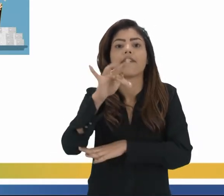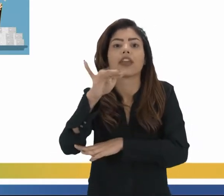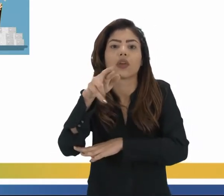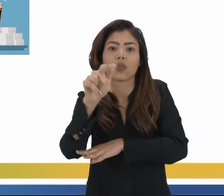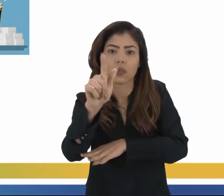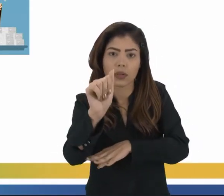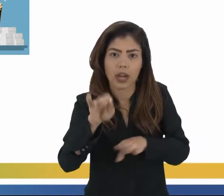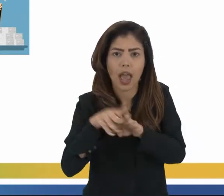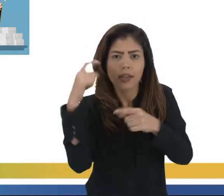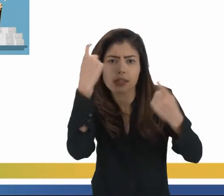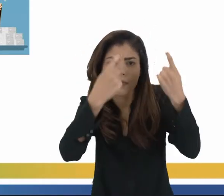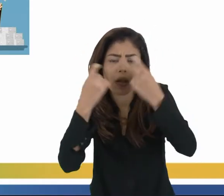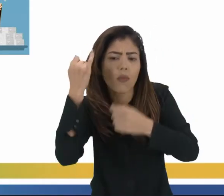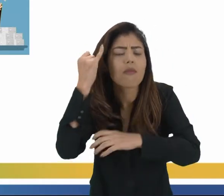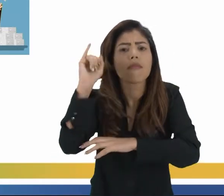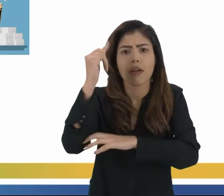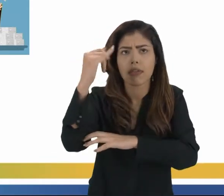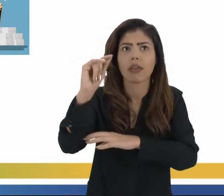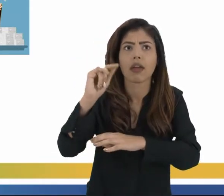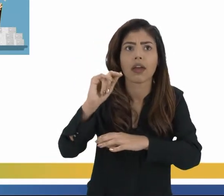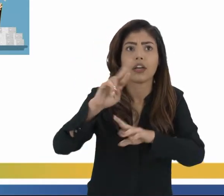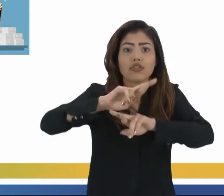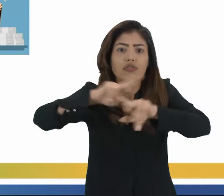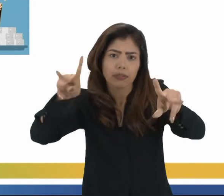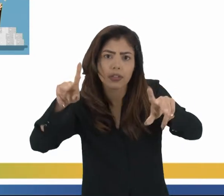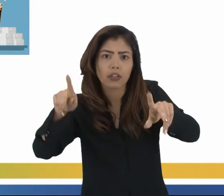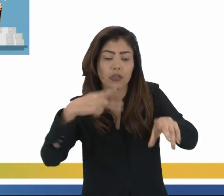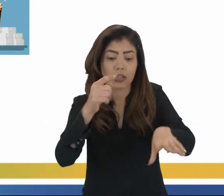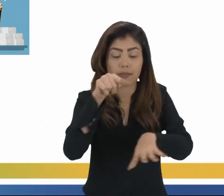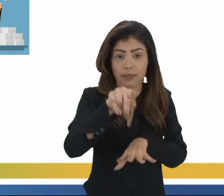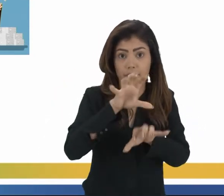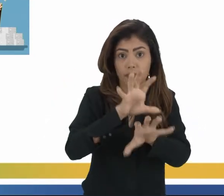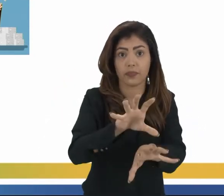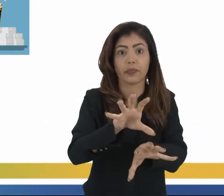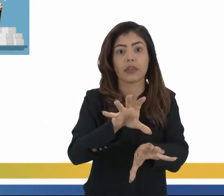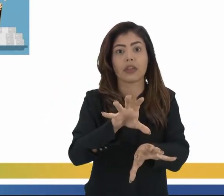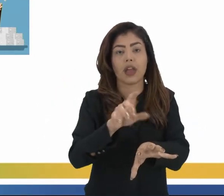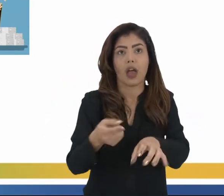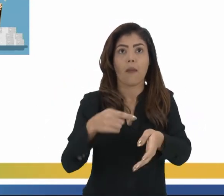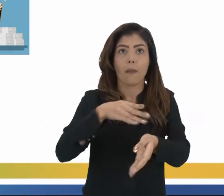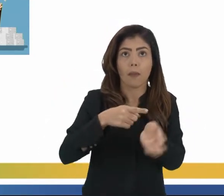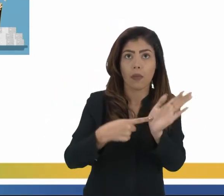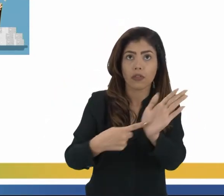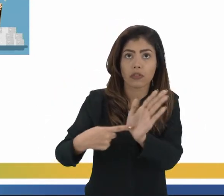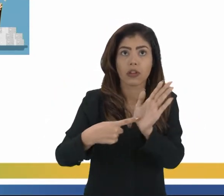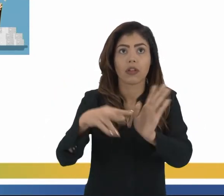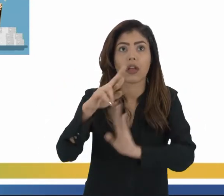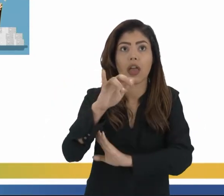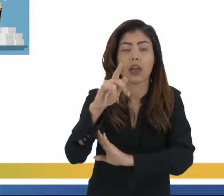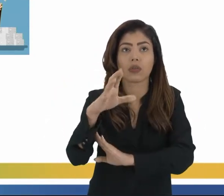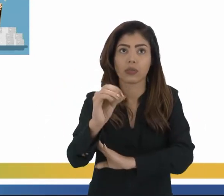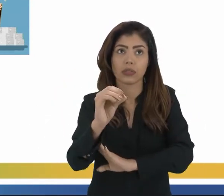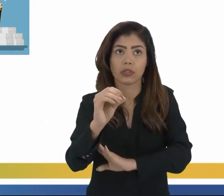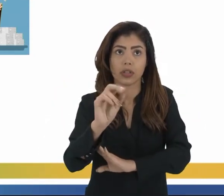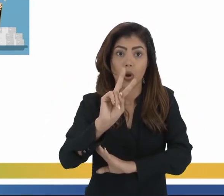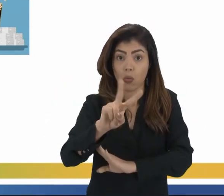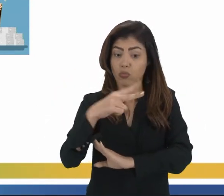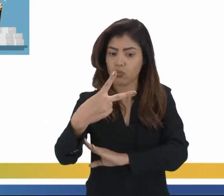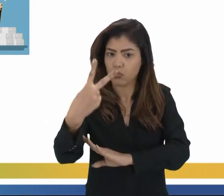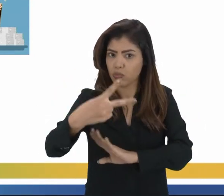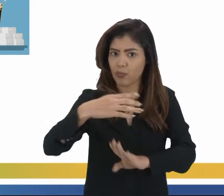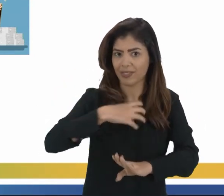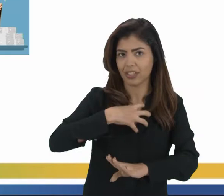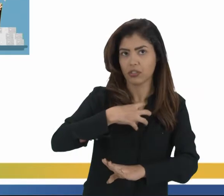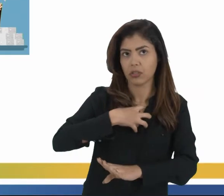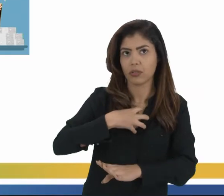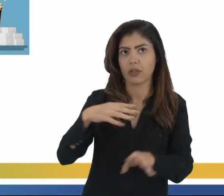consiste em expressar uma ideia distinta de lo que se dice, através de recursos como o doble sentido